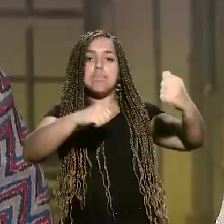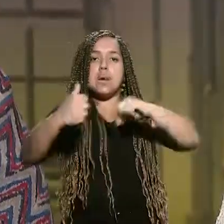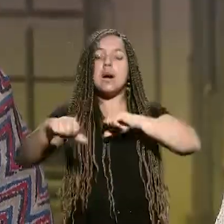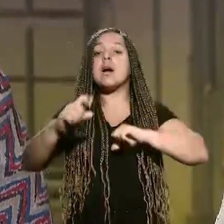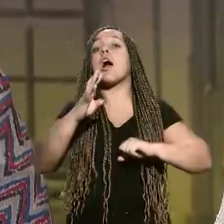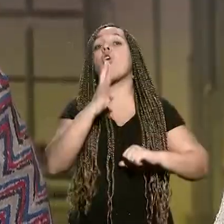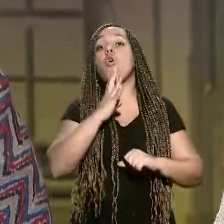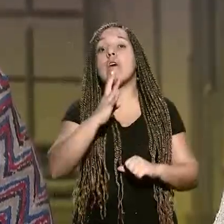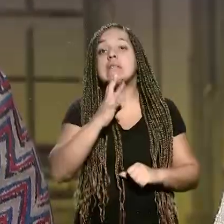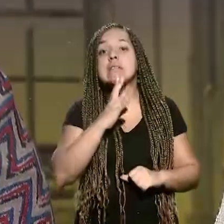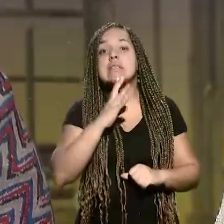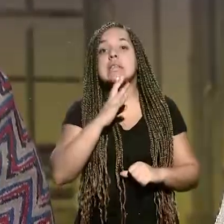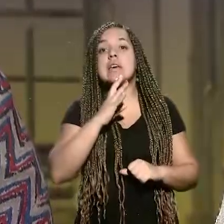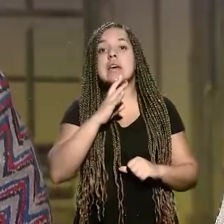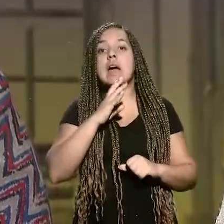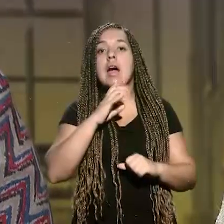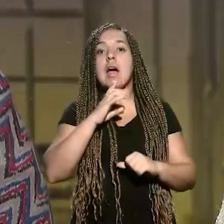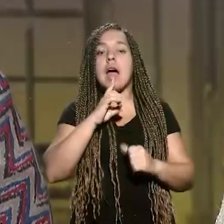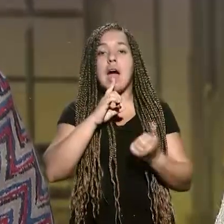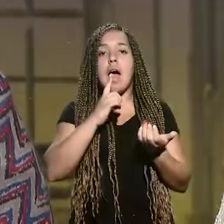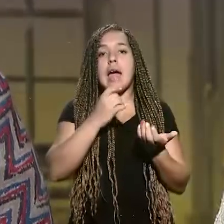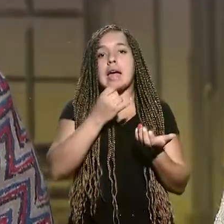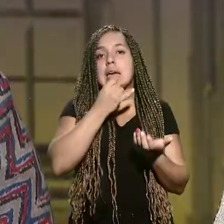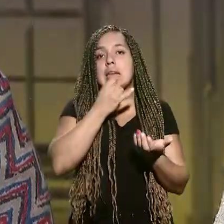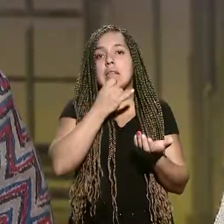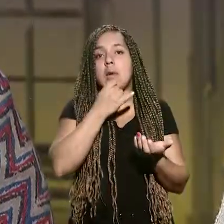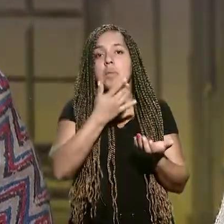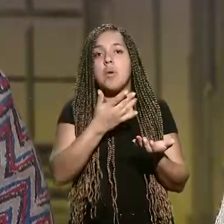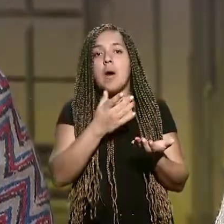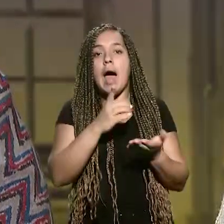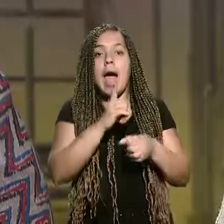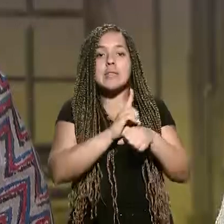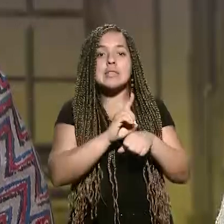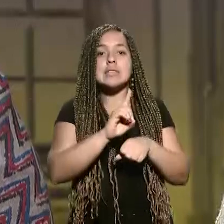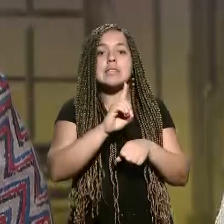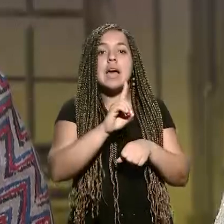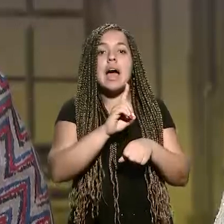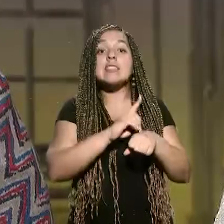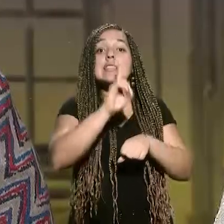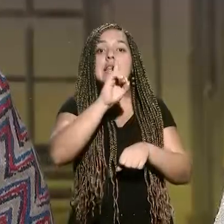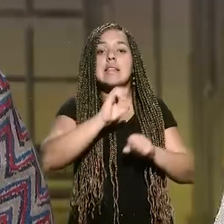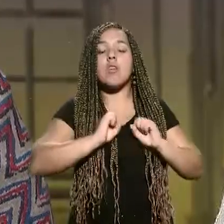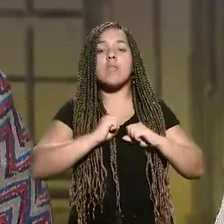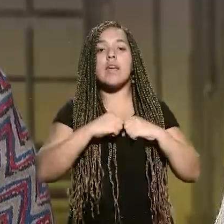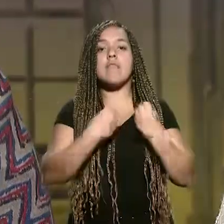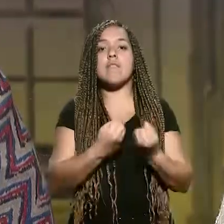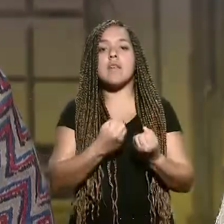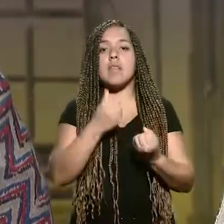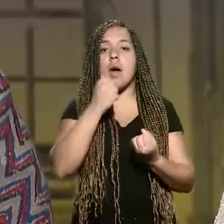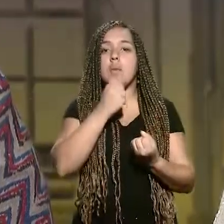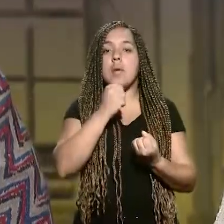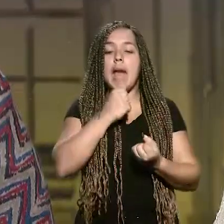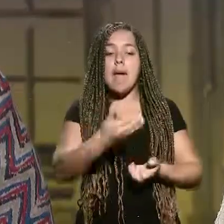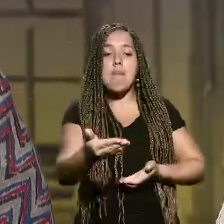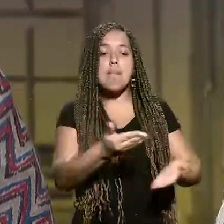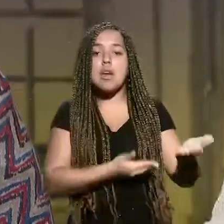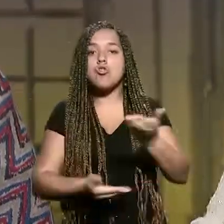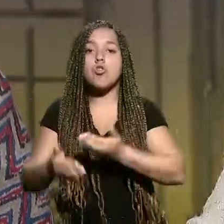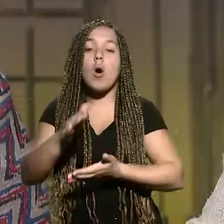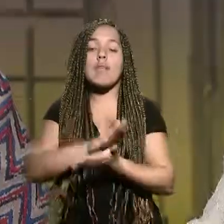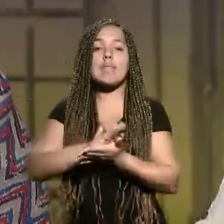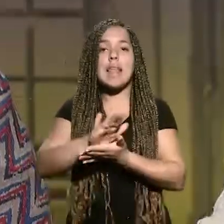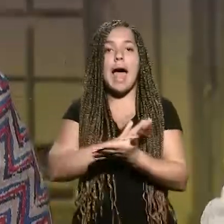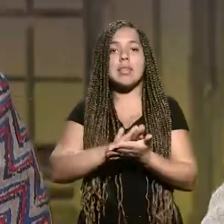né? Conhecia a obra da Virgínia, não mediou. É disso que a gente está falando.